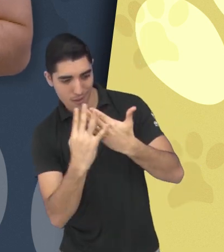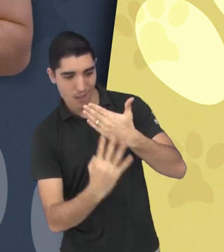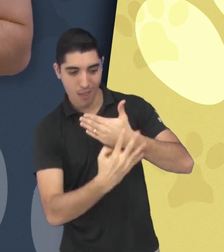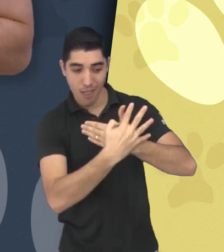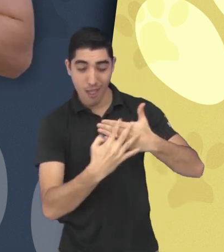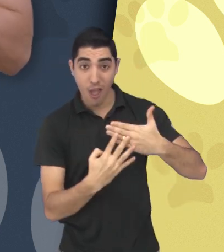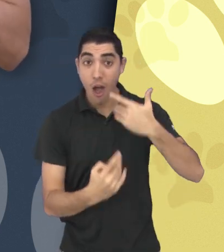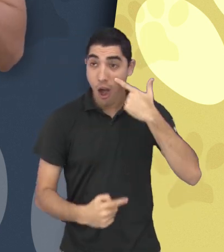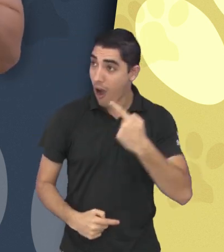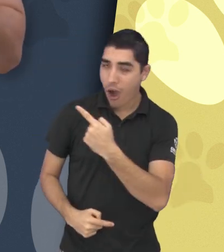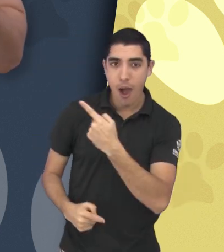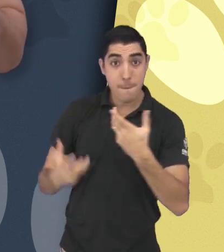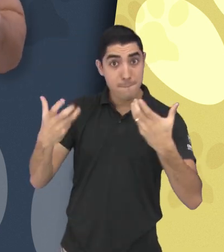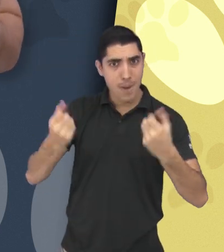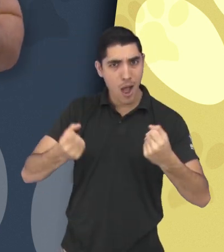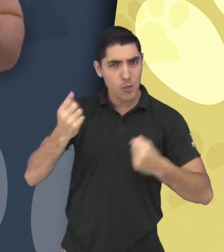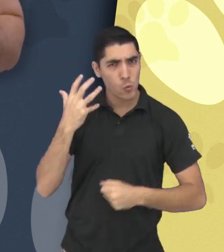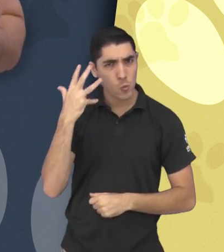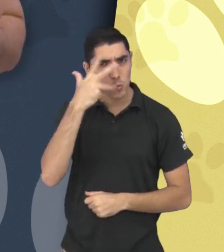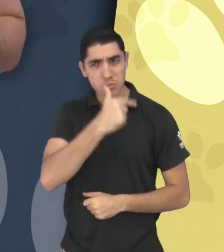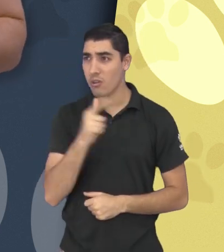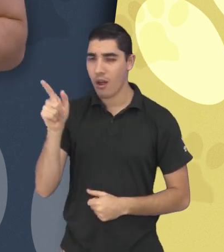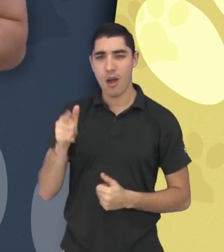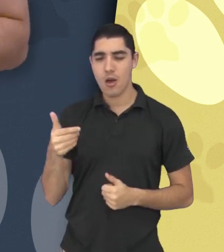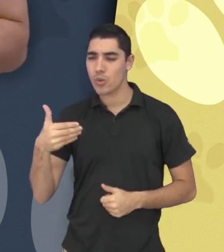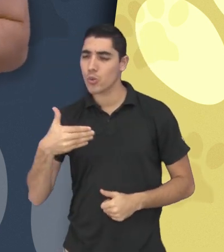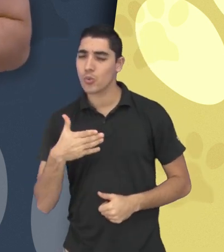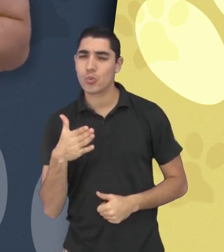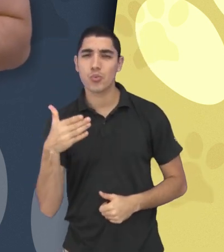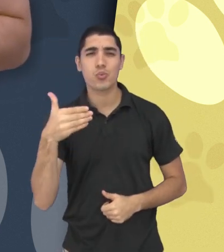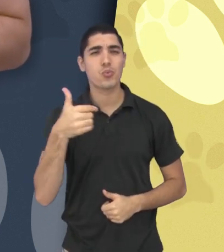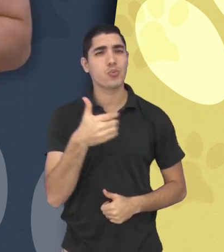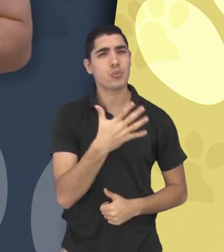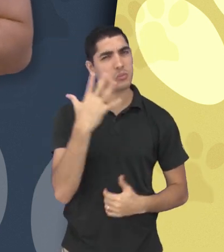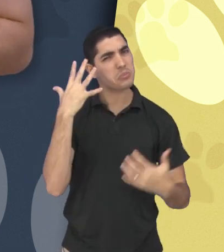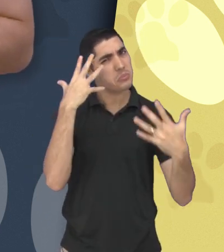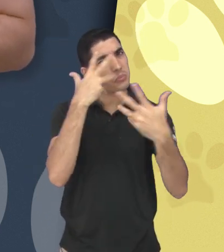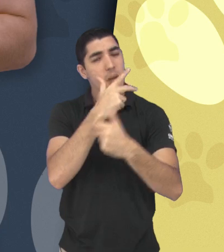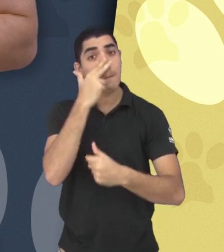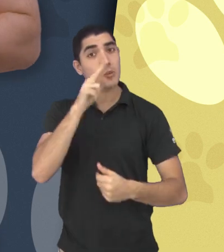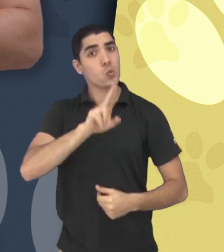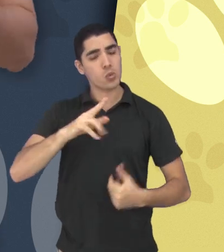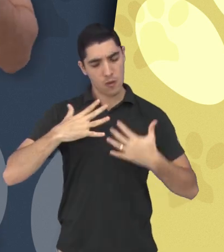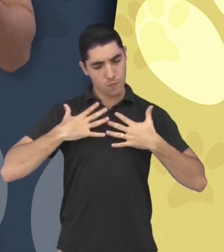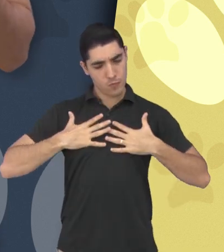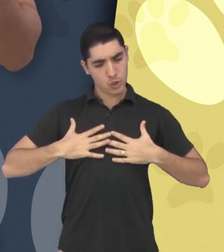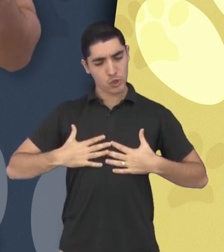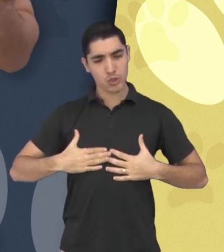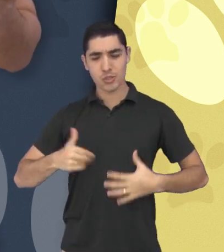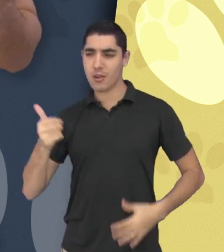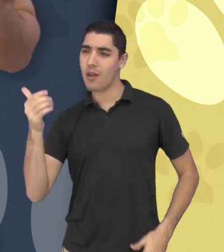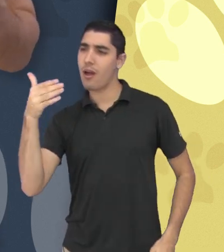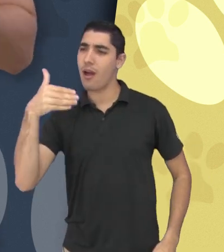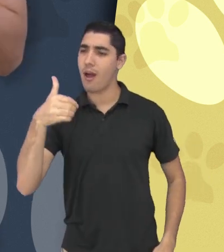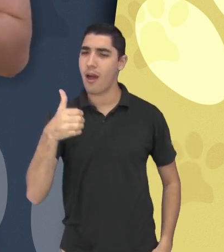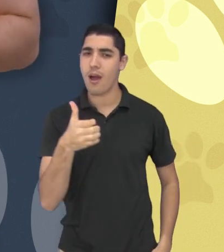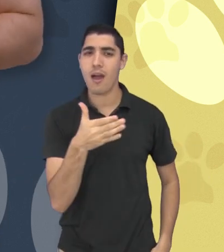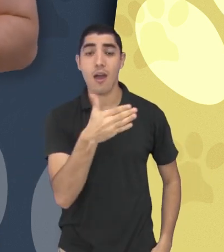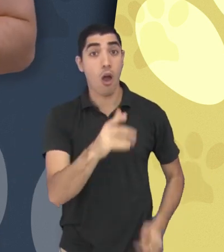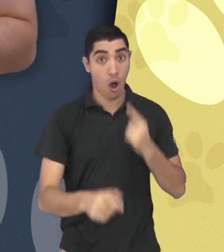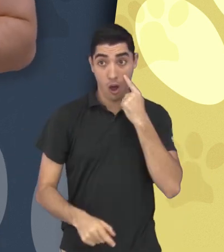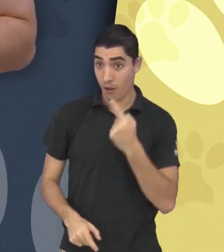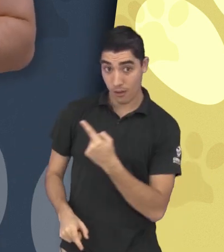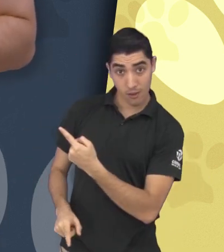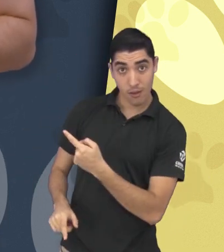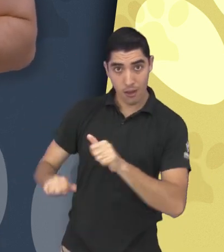branca nadando suavemente num tanque. Linda, né? Parece até que ela tá usando um vestido esvoaçante.